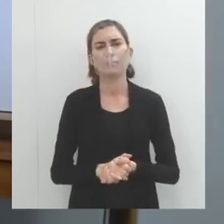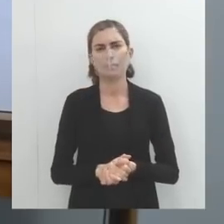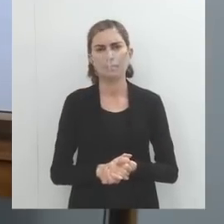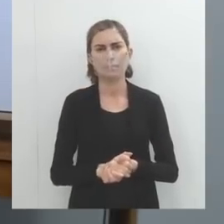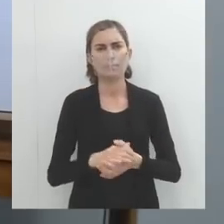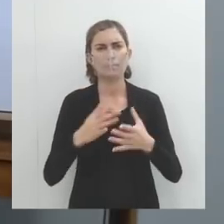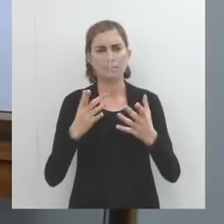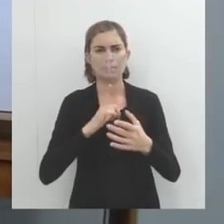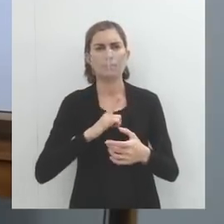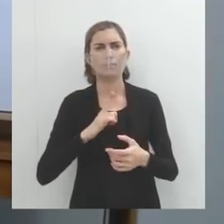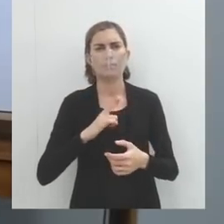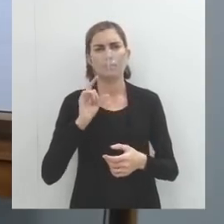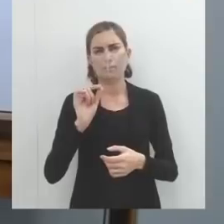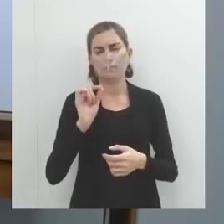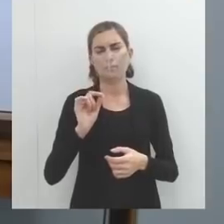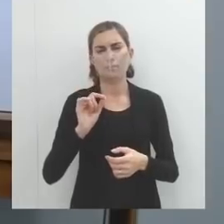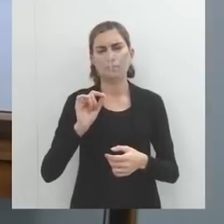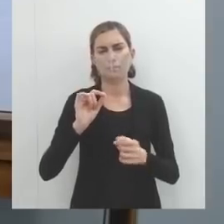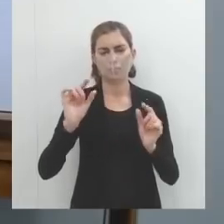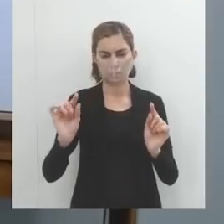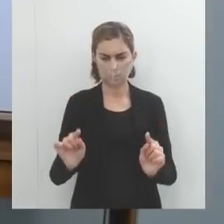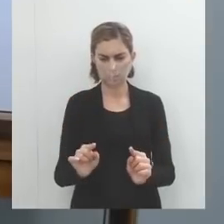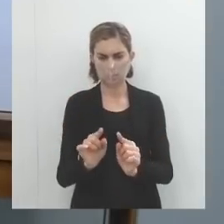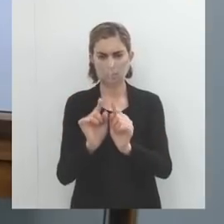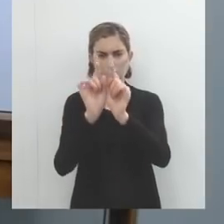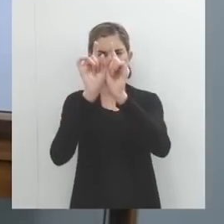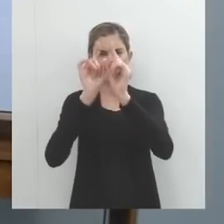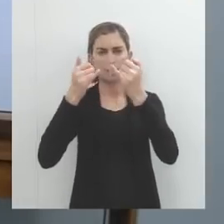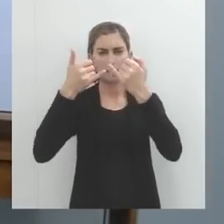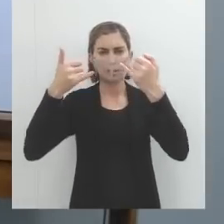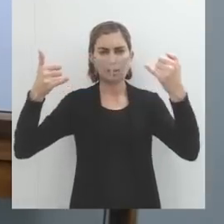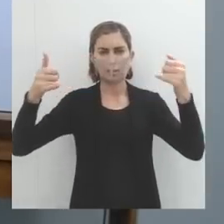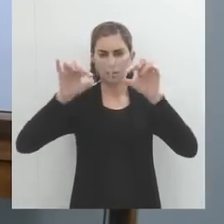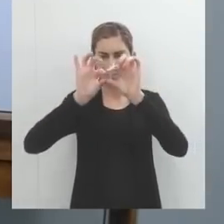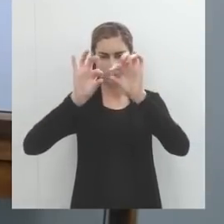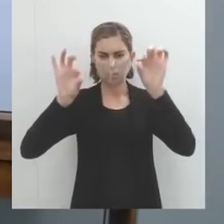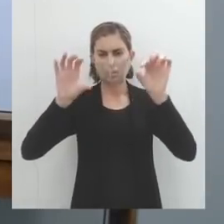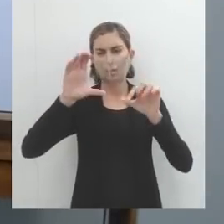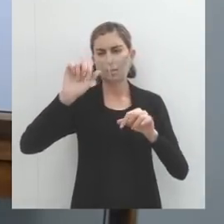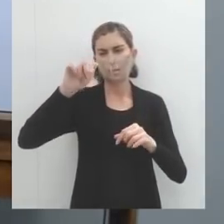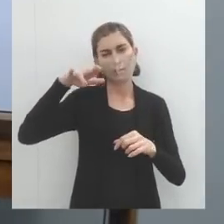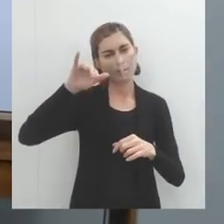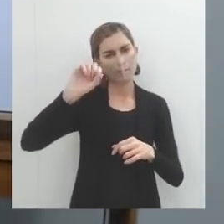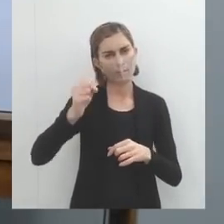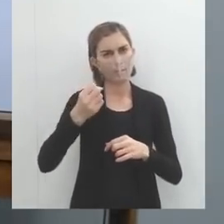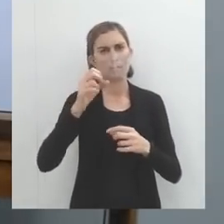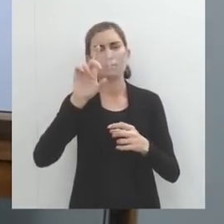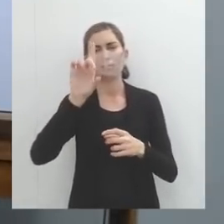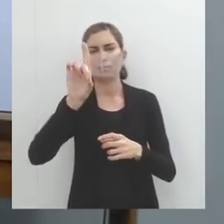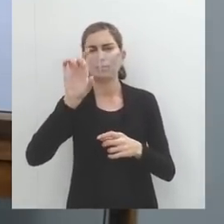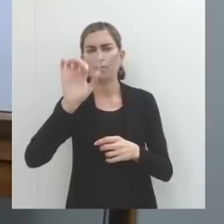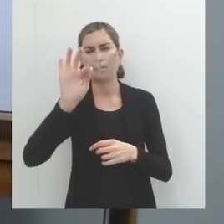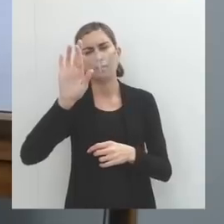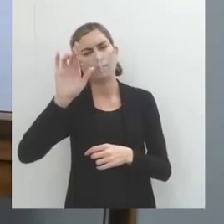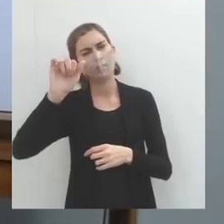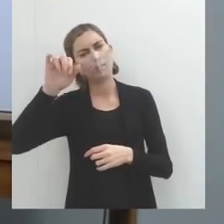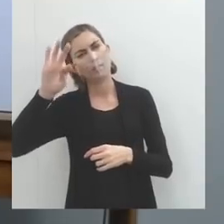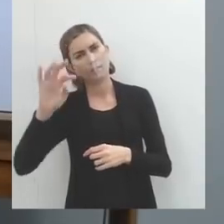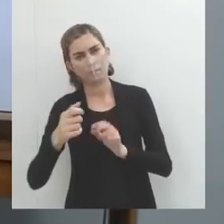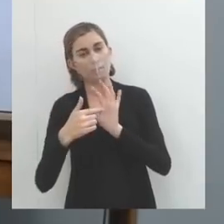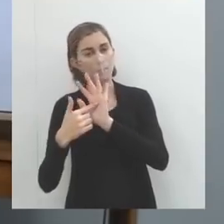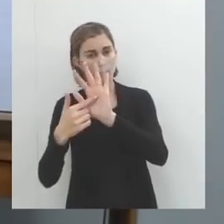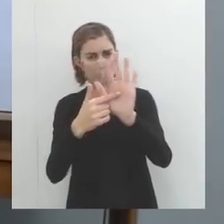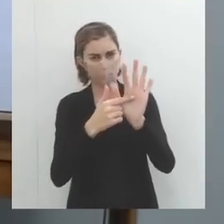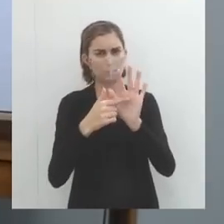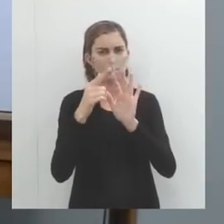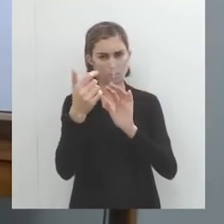A gente vai ter aqui, esses ductos são o que nós chamamos de canais deferentes. Esses canais deferentes, como eu mostrei a